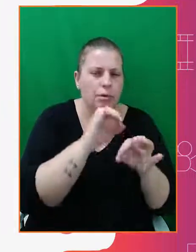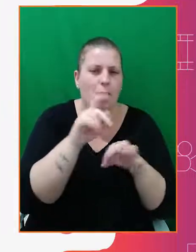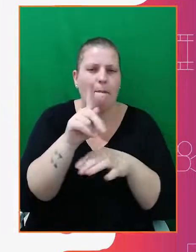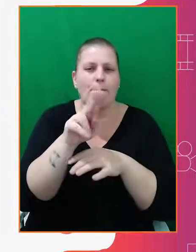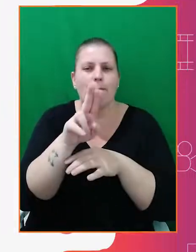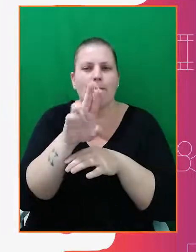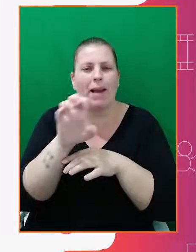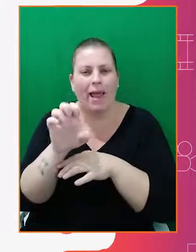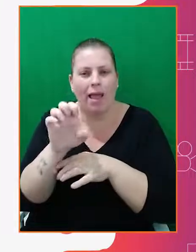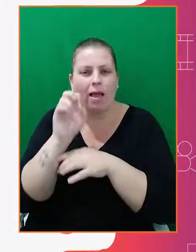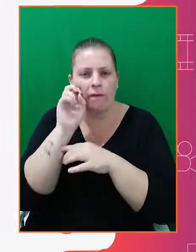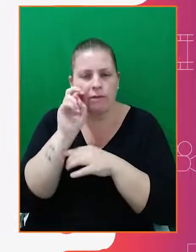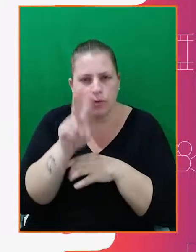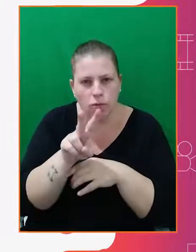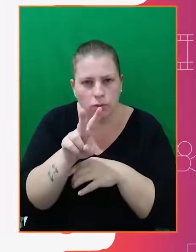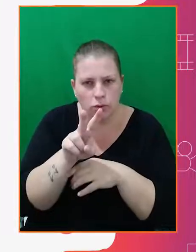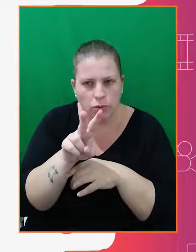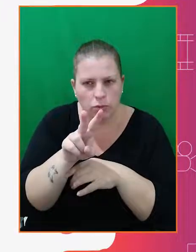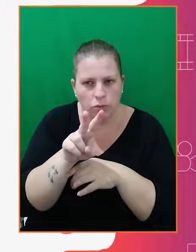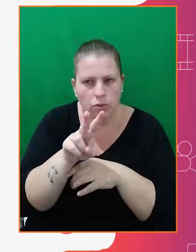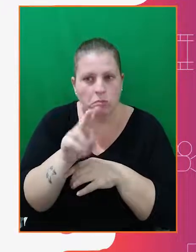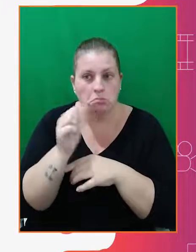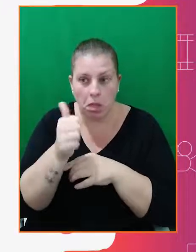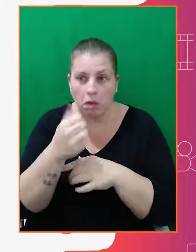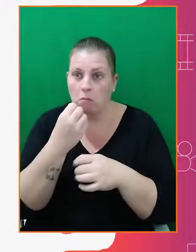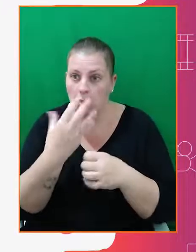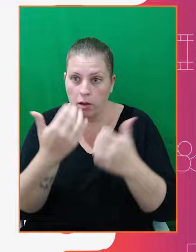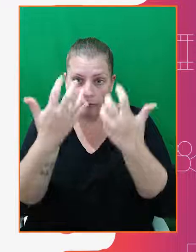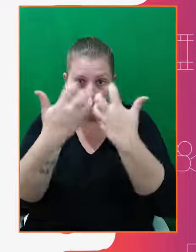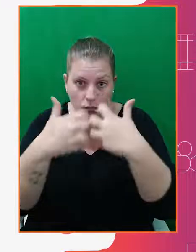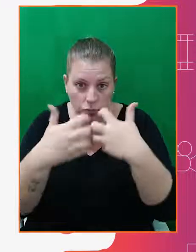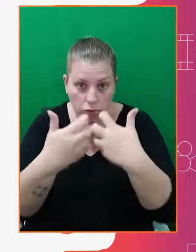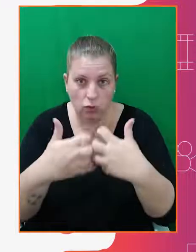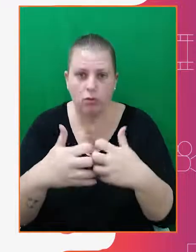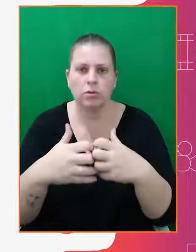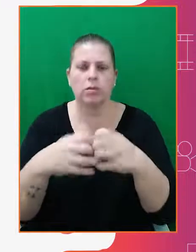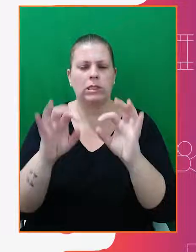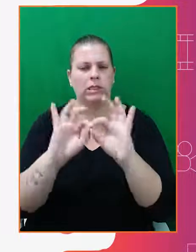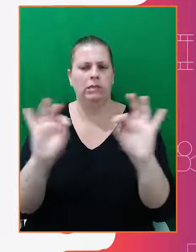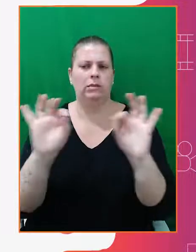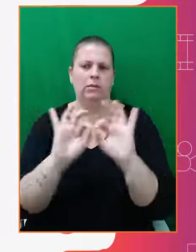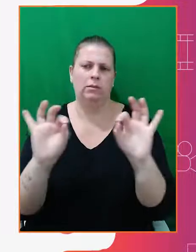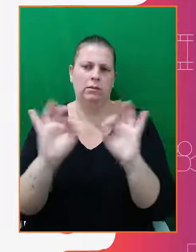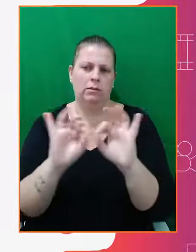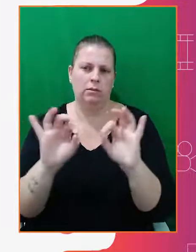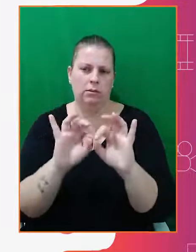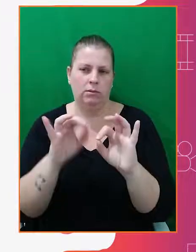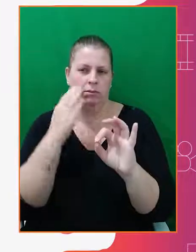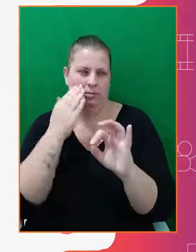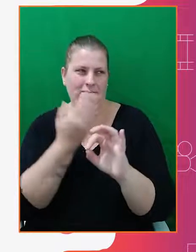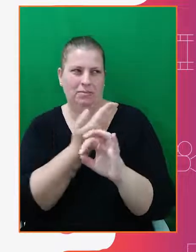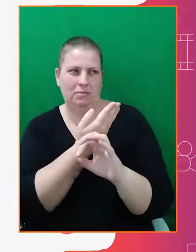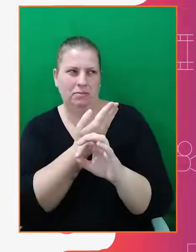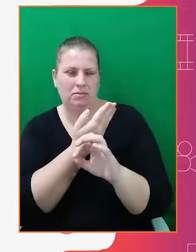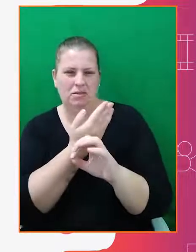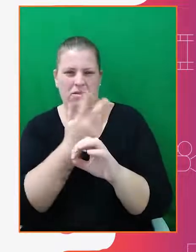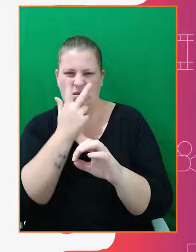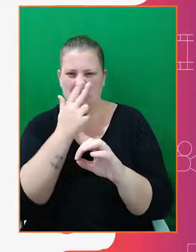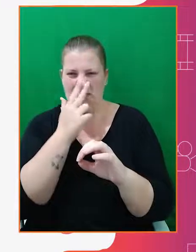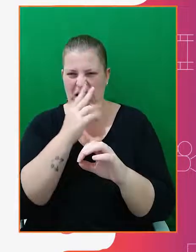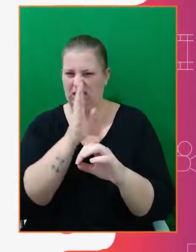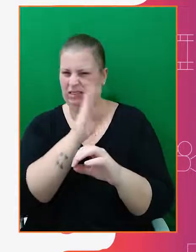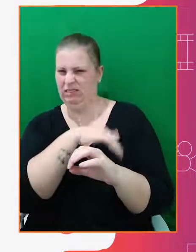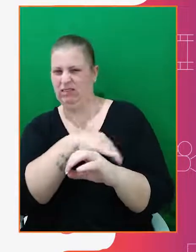de modelagem e rigging foram bem feitas, bem executadas. Se faz de maneira mais simples assim, e